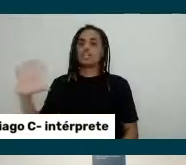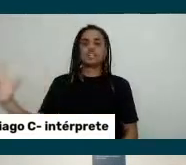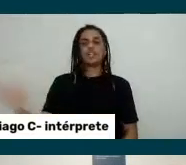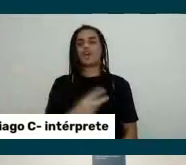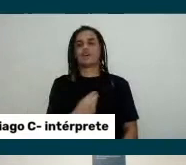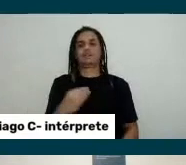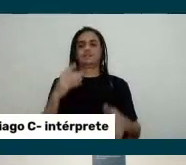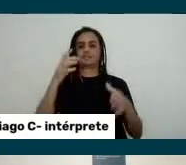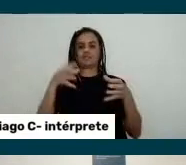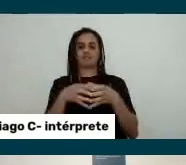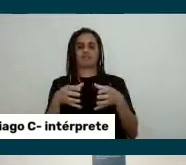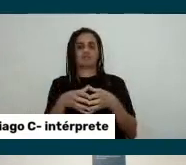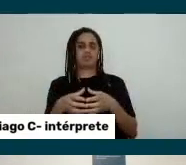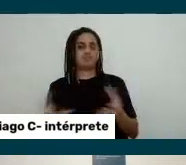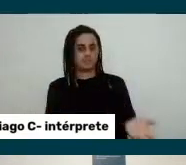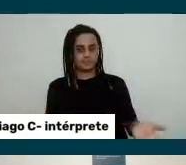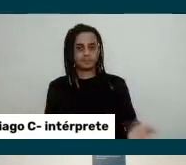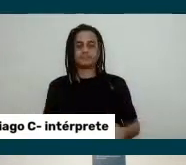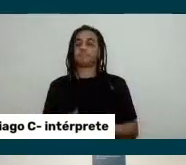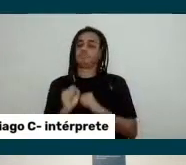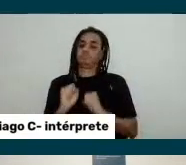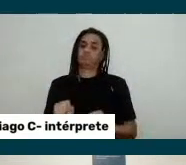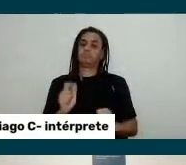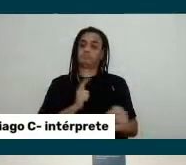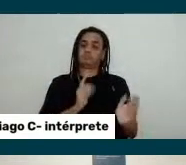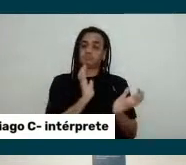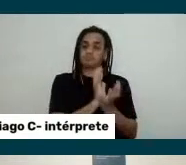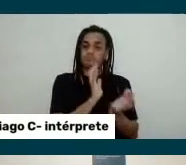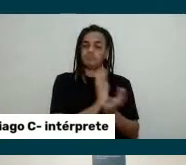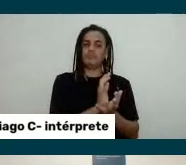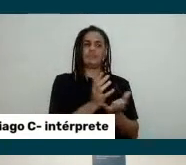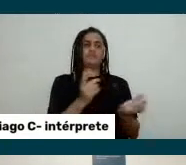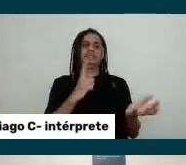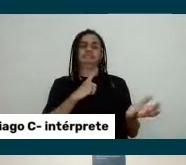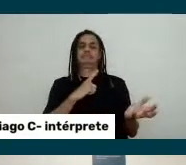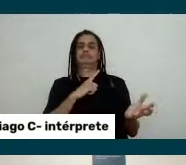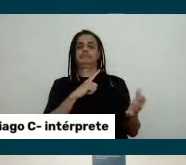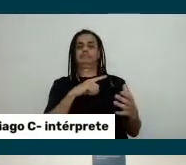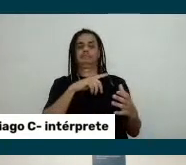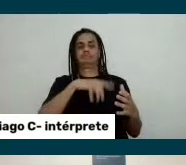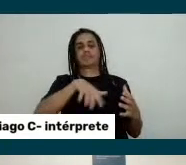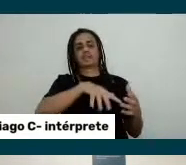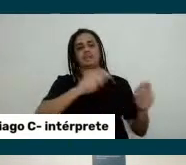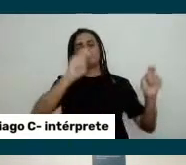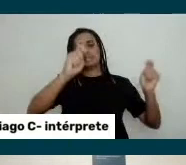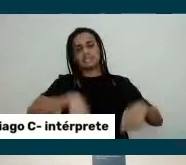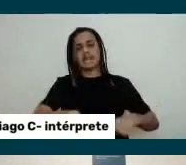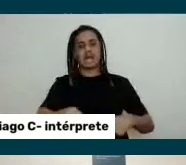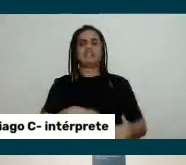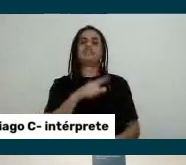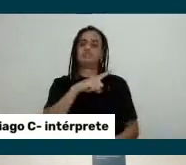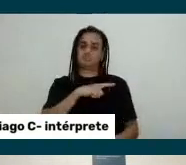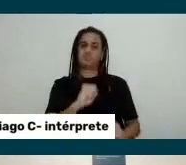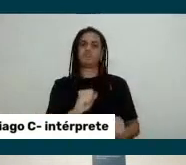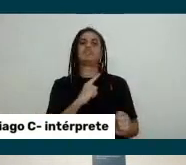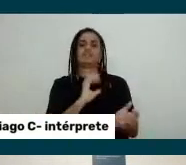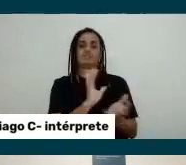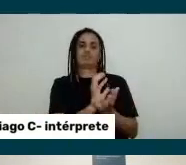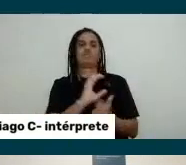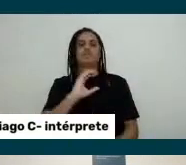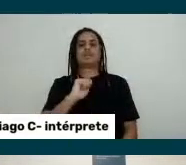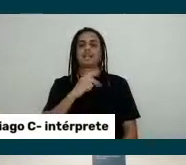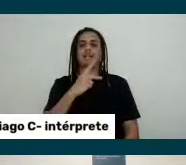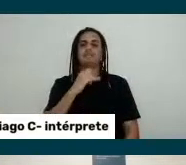E o que você vai ter ali também? Você pode ter times, por exemplo, focado em capacidades, né? Como um capítulo, muita gente já deve ter visto esse